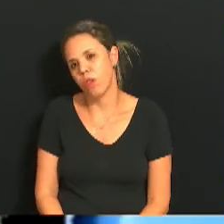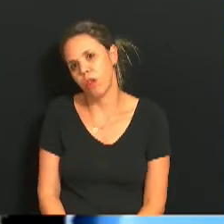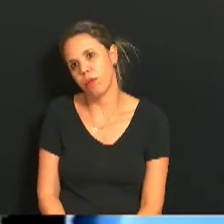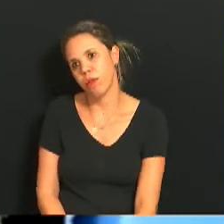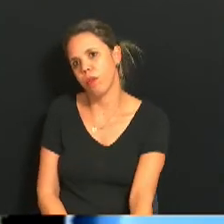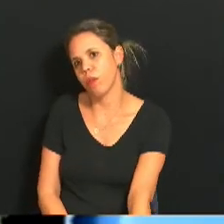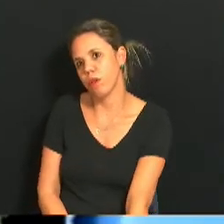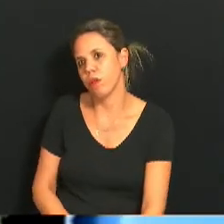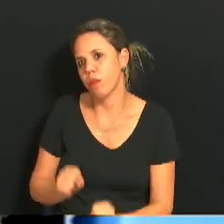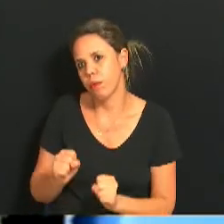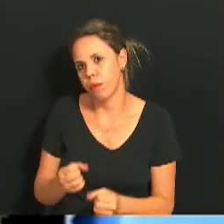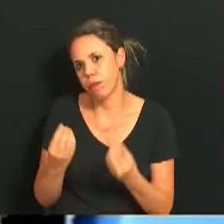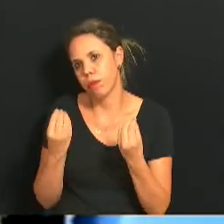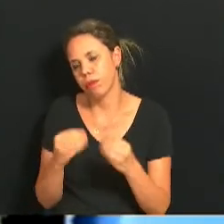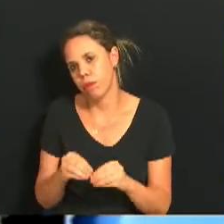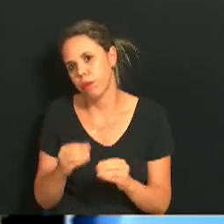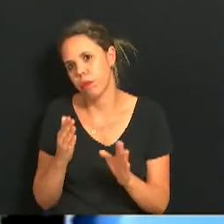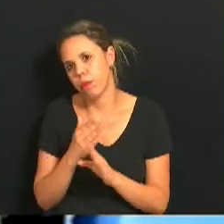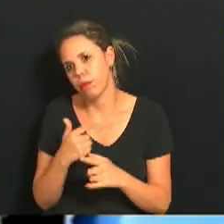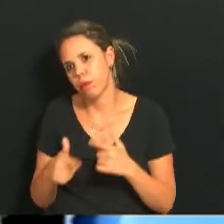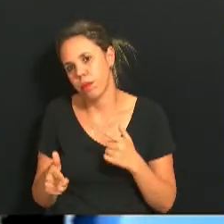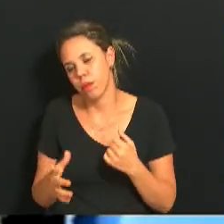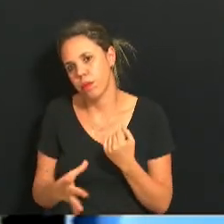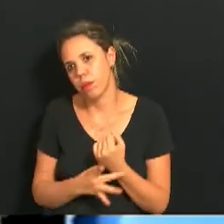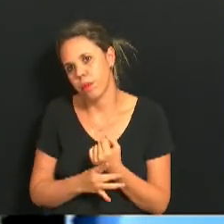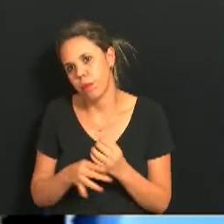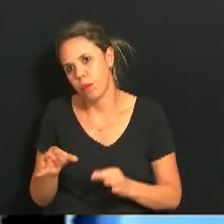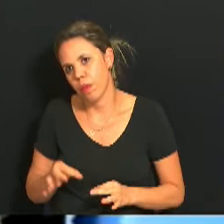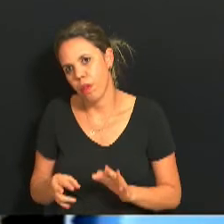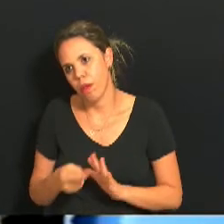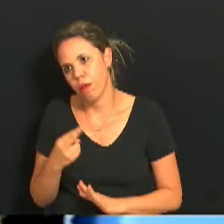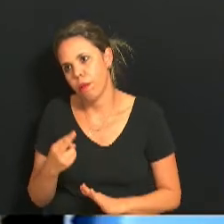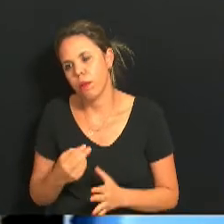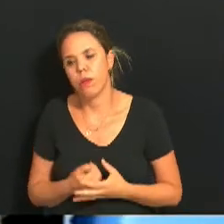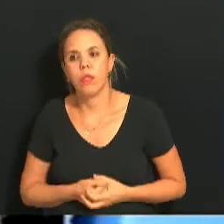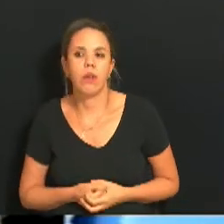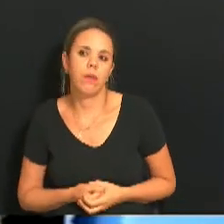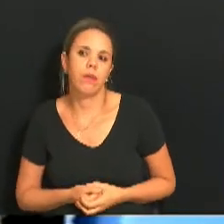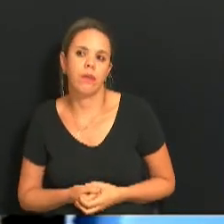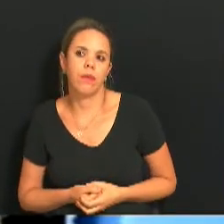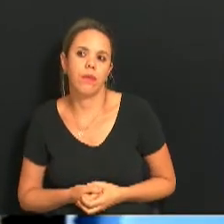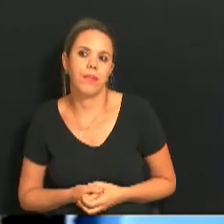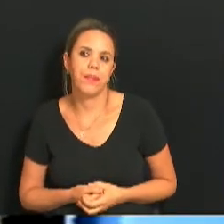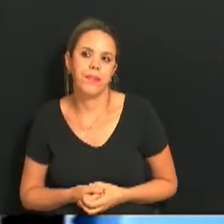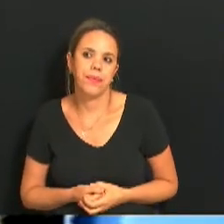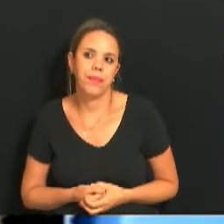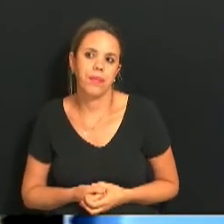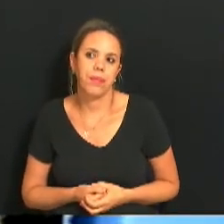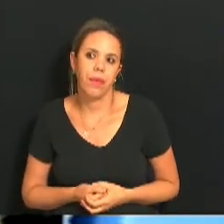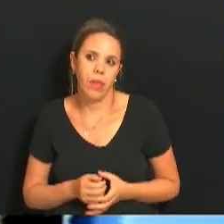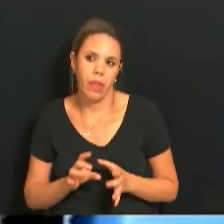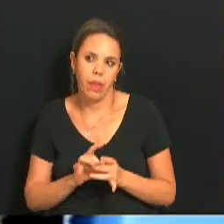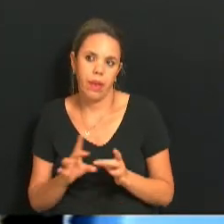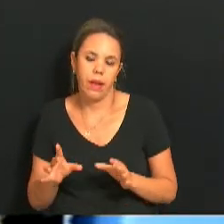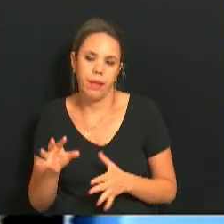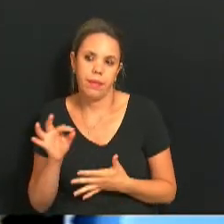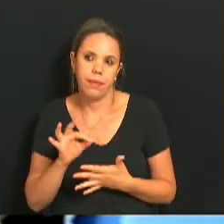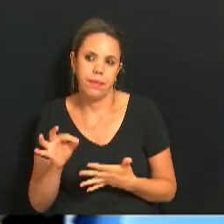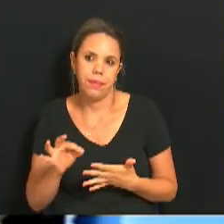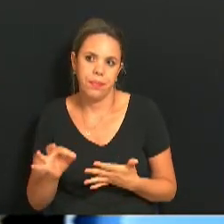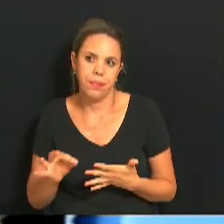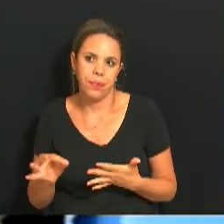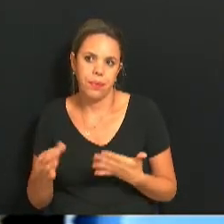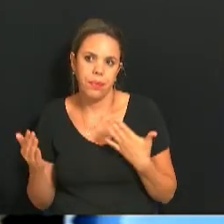isso poderia colocar um chefe a segurança jurídica da resolução porque nós estaremos dispondo sobre o elemento